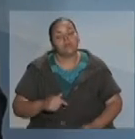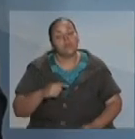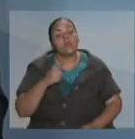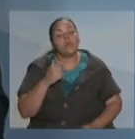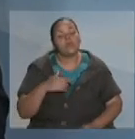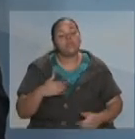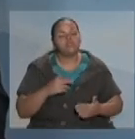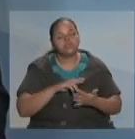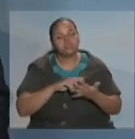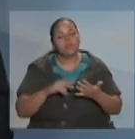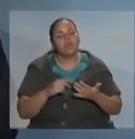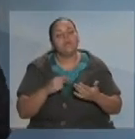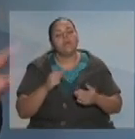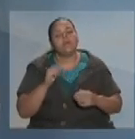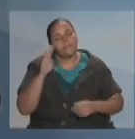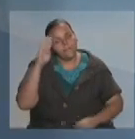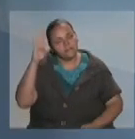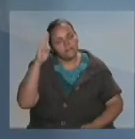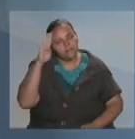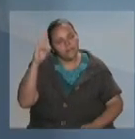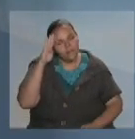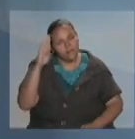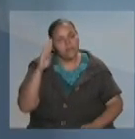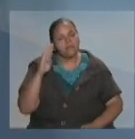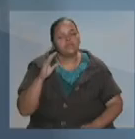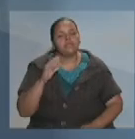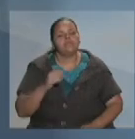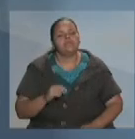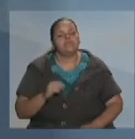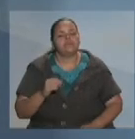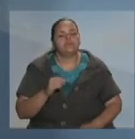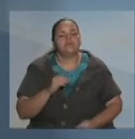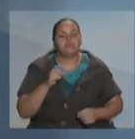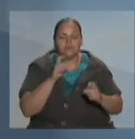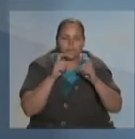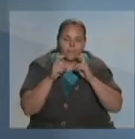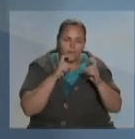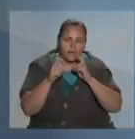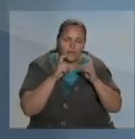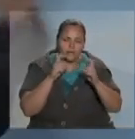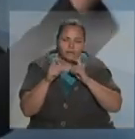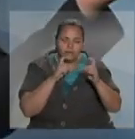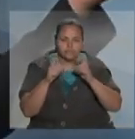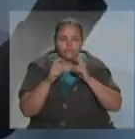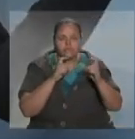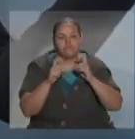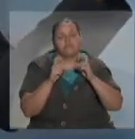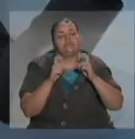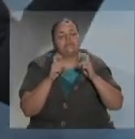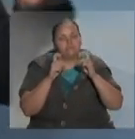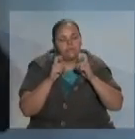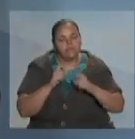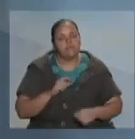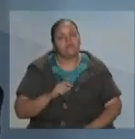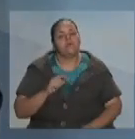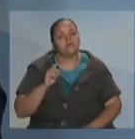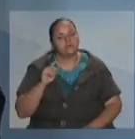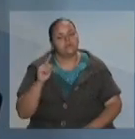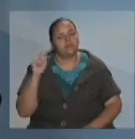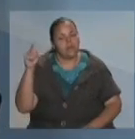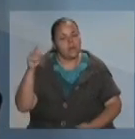Sim. E quais foram os pontos principais aí de consenso no ciclo de debate